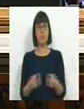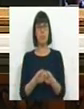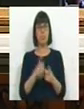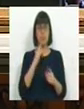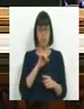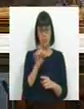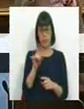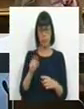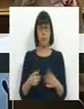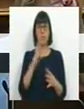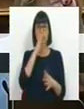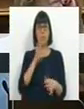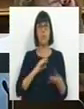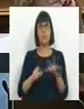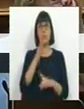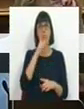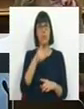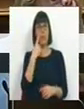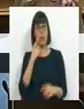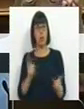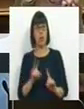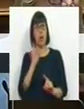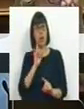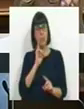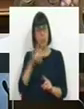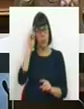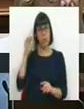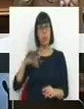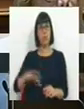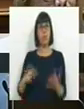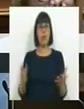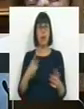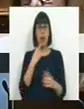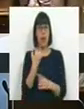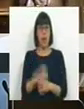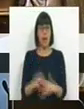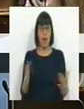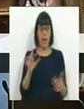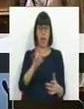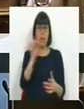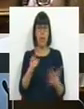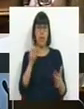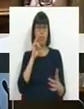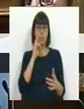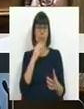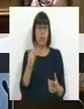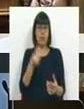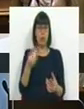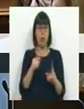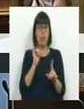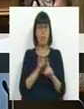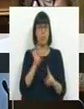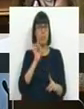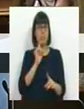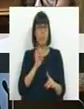E em jeito telegráfico e de questões, é se o senhor deputado não reconhece a importância dos estágios profissionais, portanto também nega a questão da garantia jovem como um